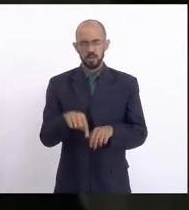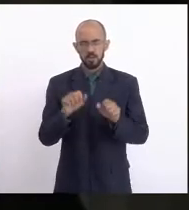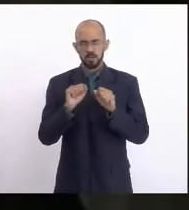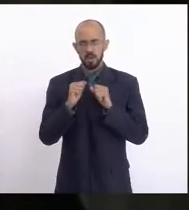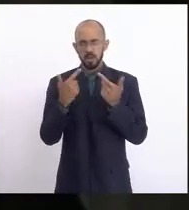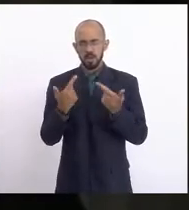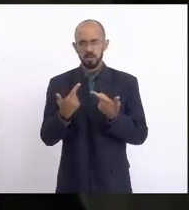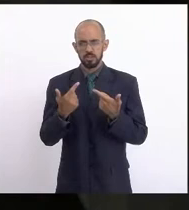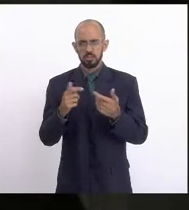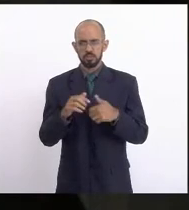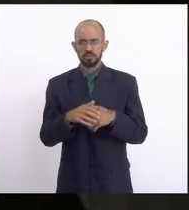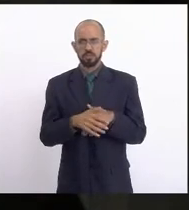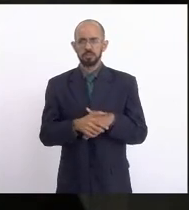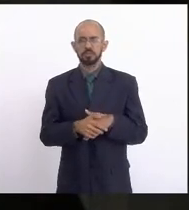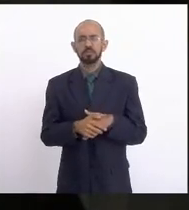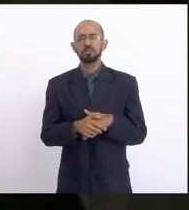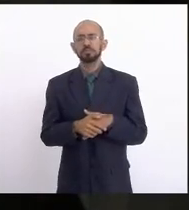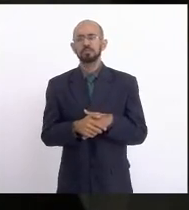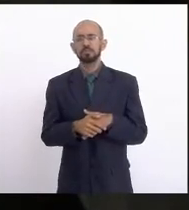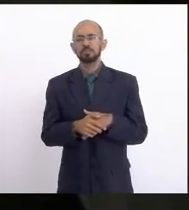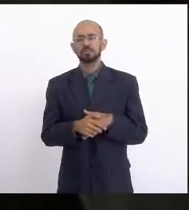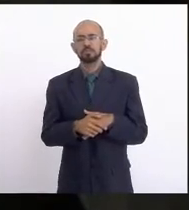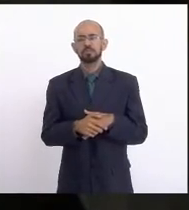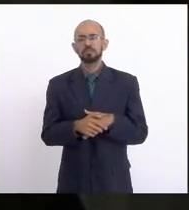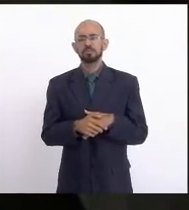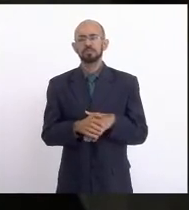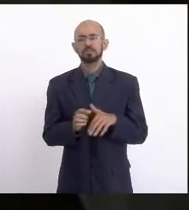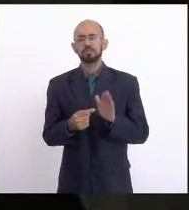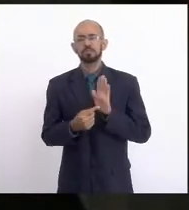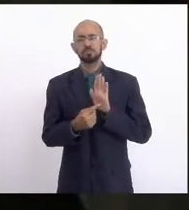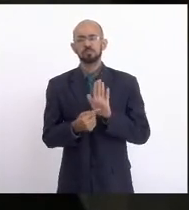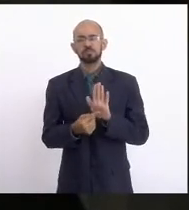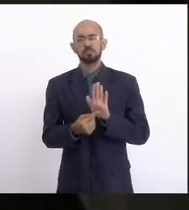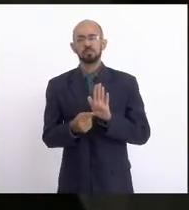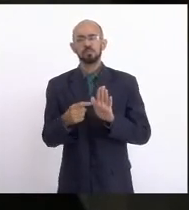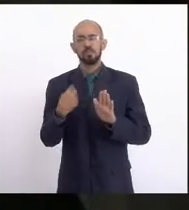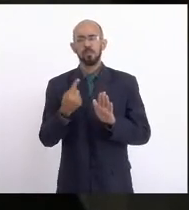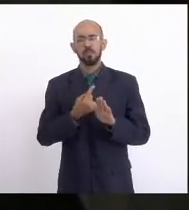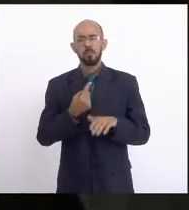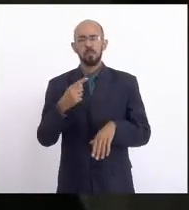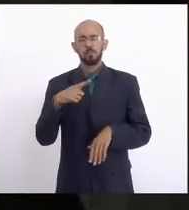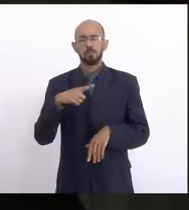Parlamento, mostrou que nós temos